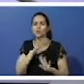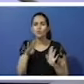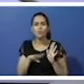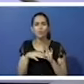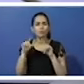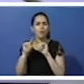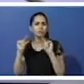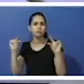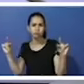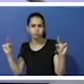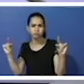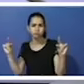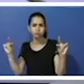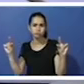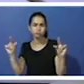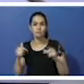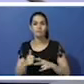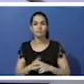aqui.